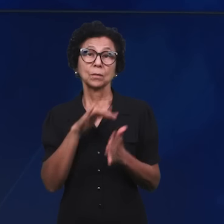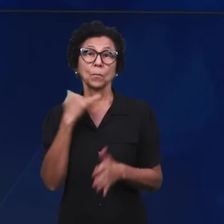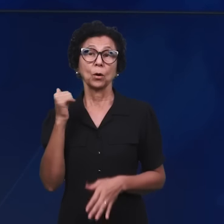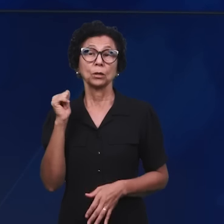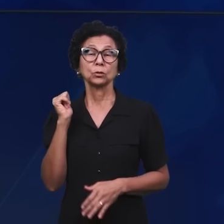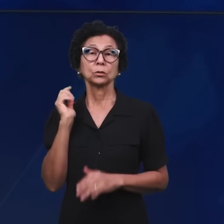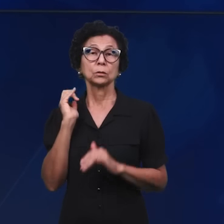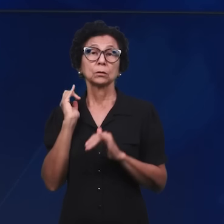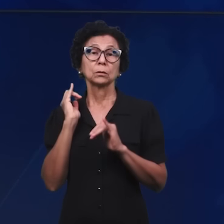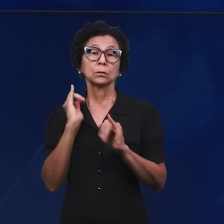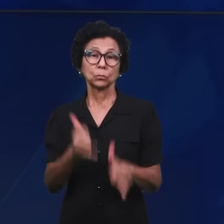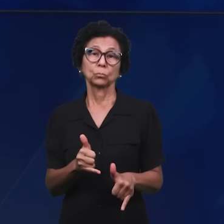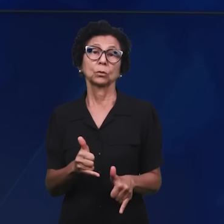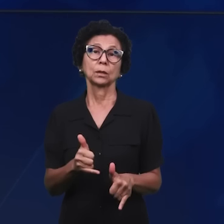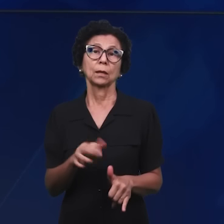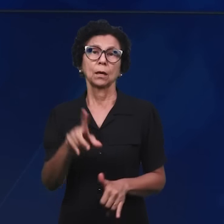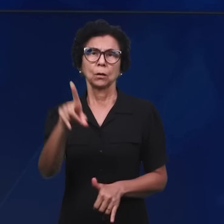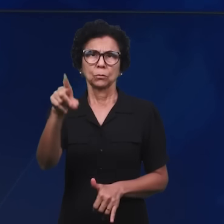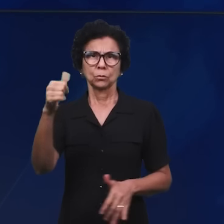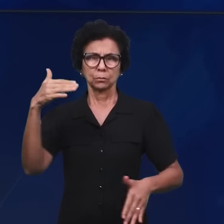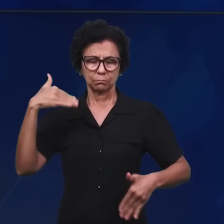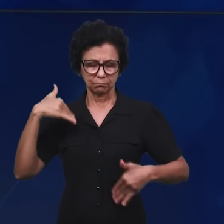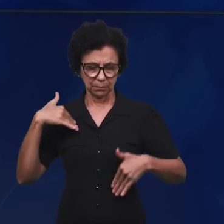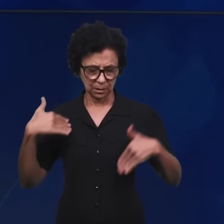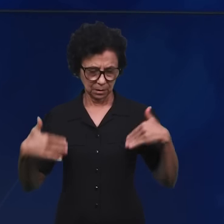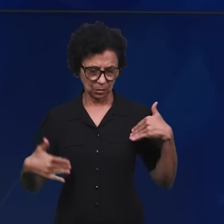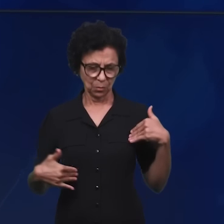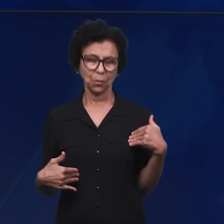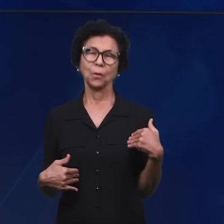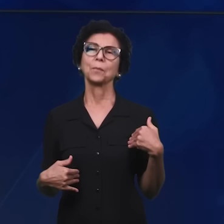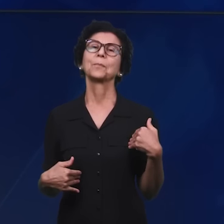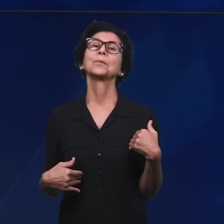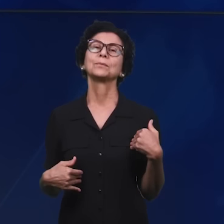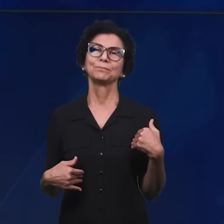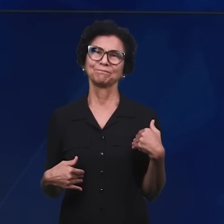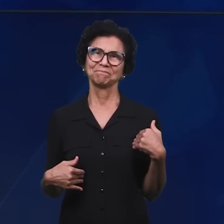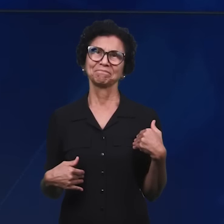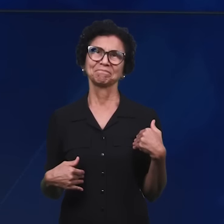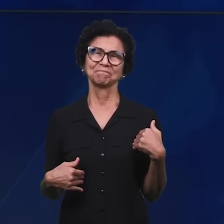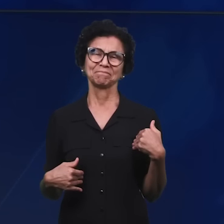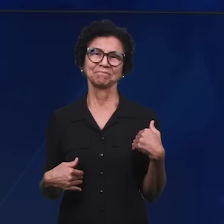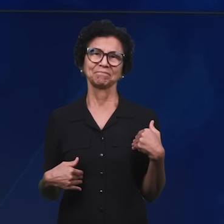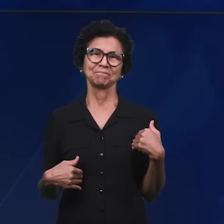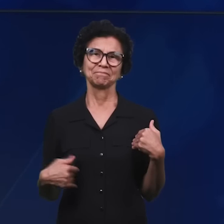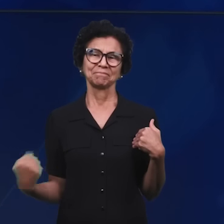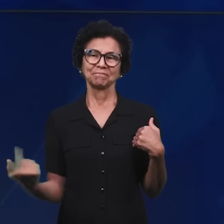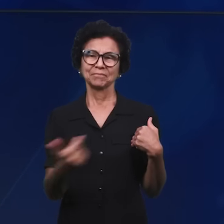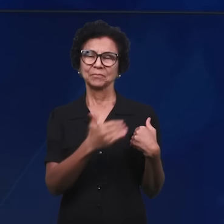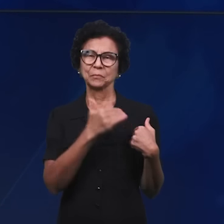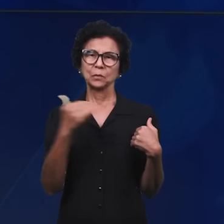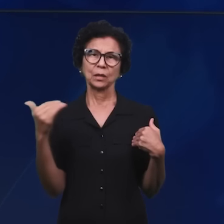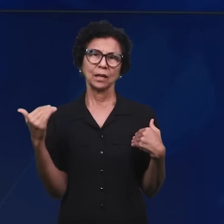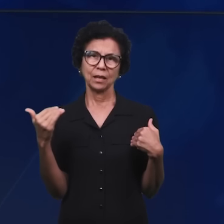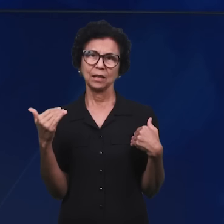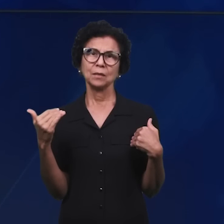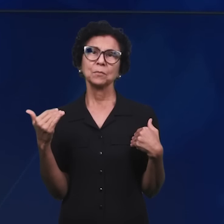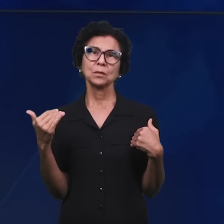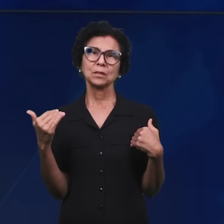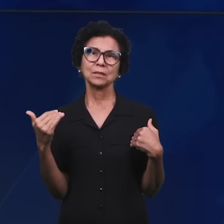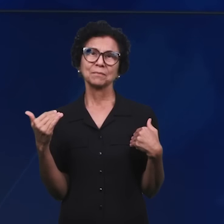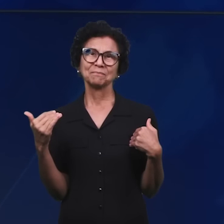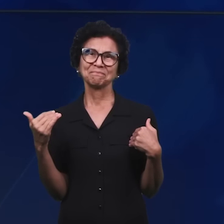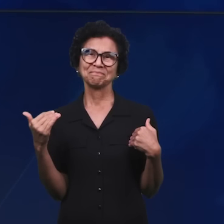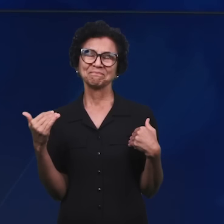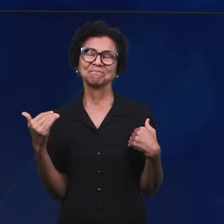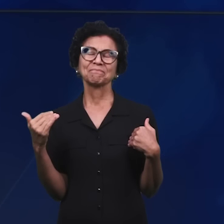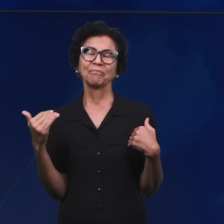no dia que esse corpo se desfizer, no dia que nós morrermos aqui,